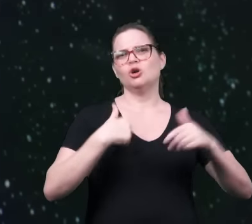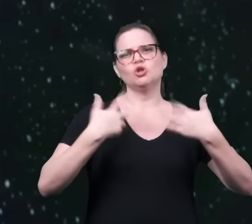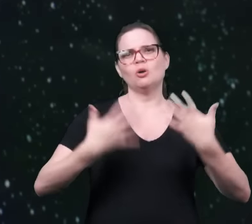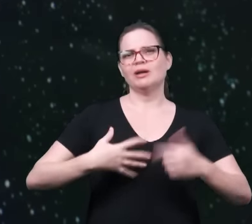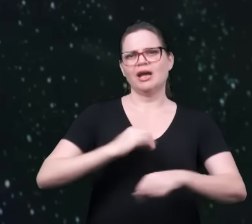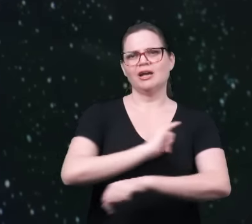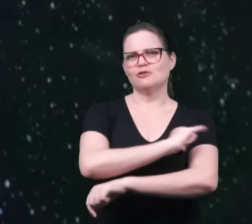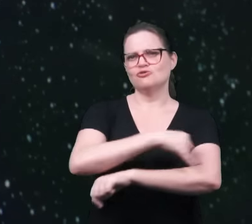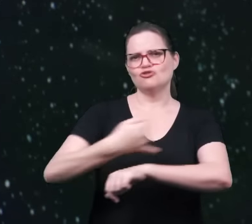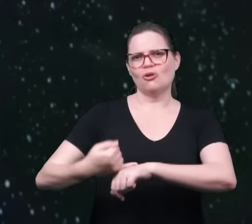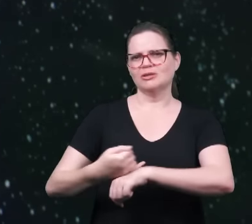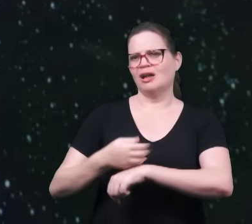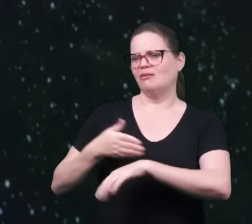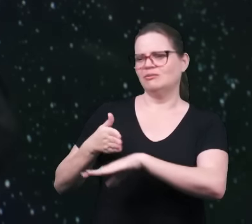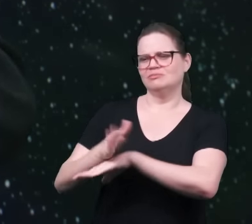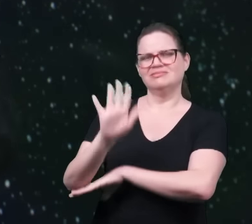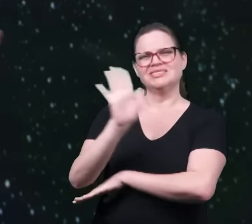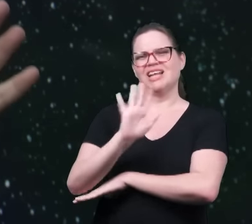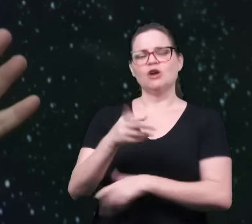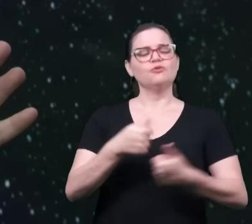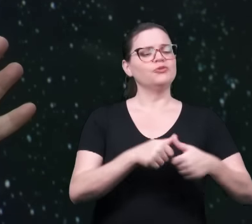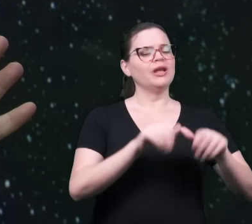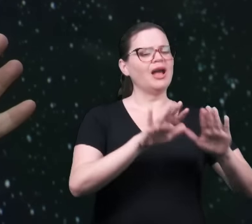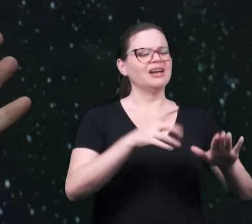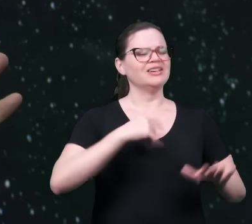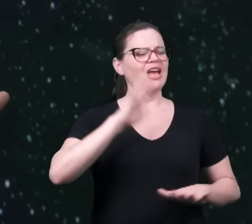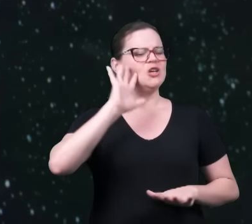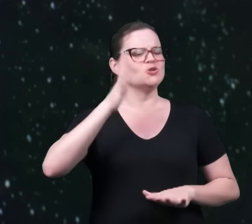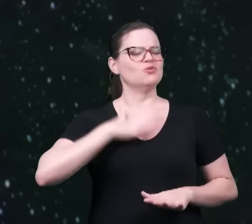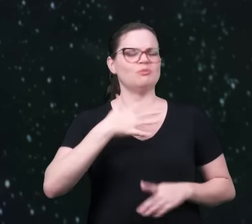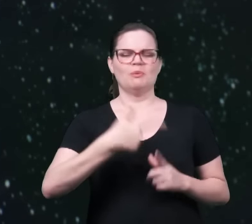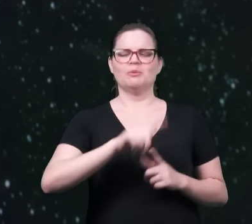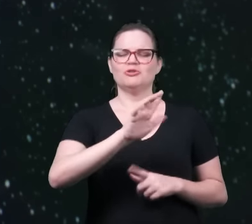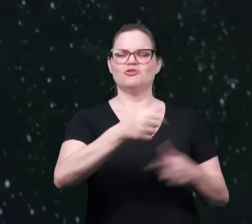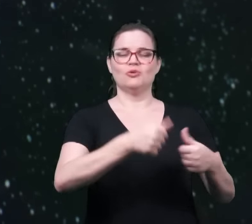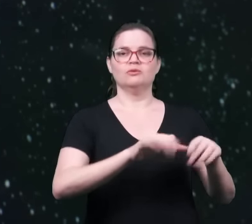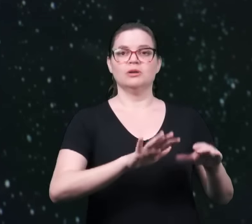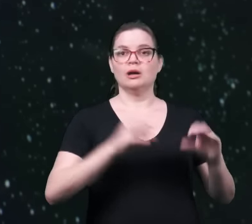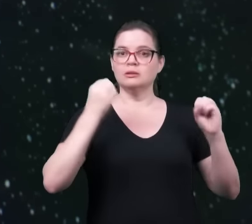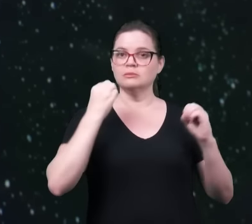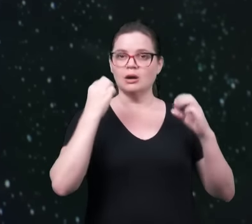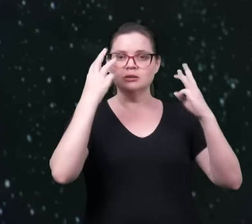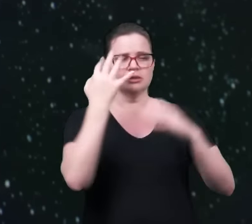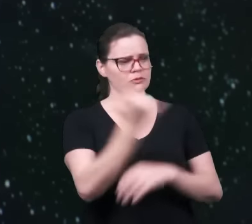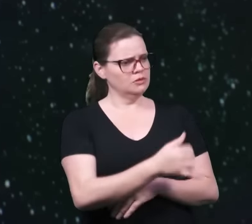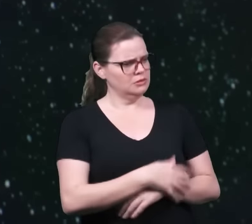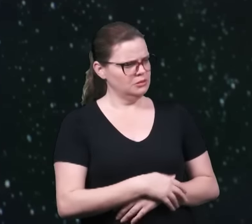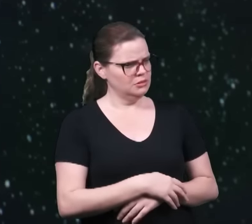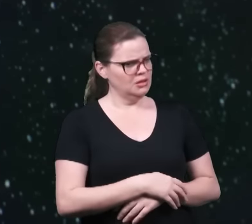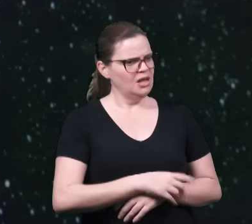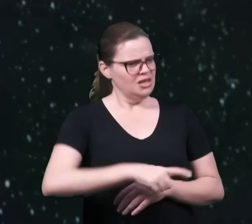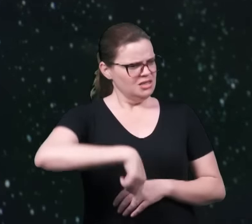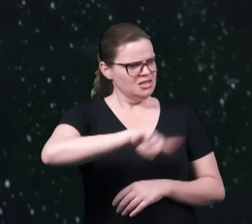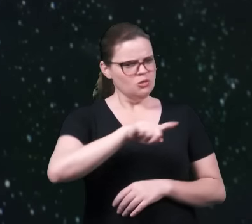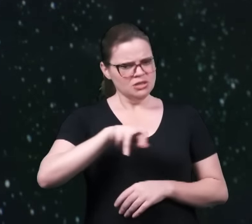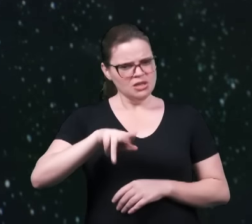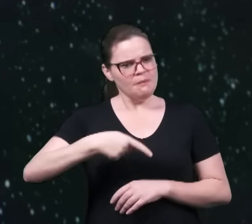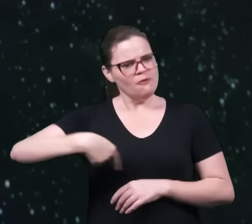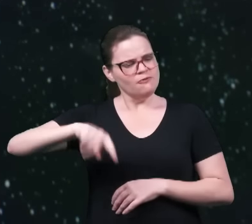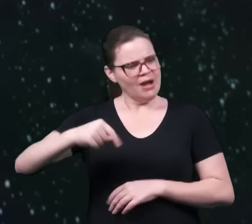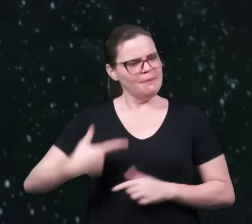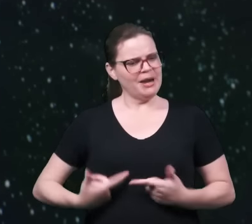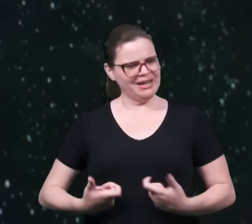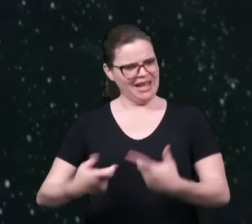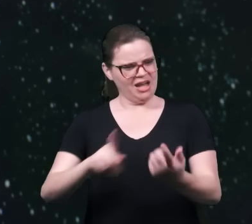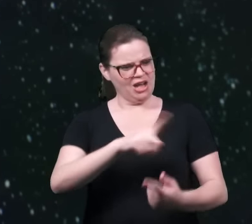Jordão, vamos ficar por aqui, né? Nós já resolvemos o nosso problema. Aí Moisés traz essa palavra: irão vossos irmãos a peleja. Nós estamos diante